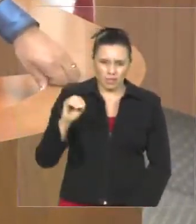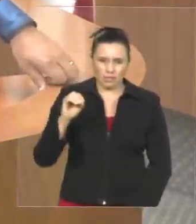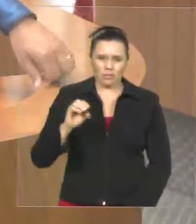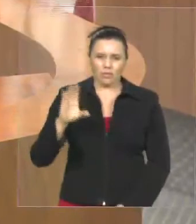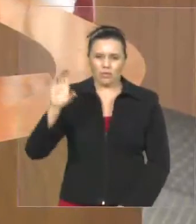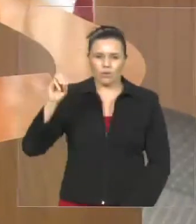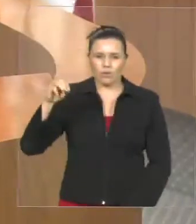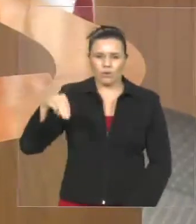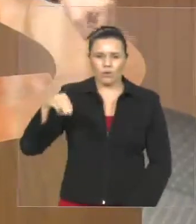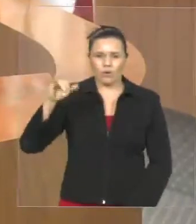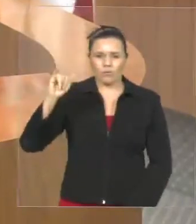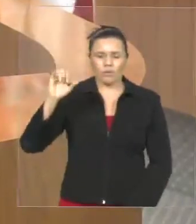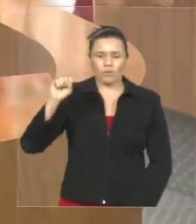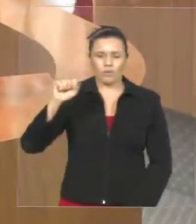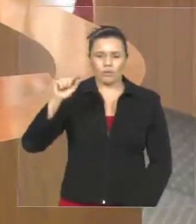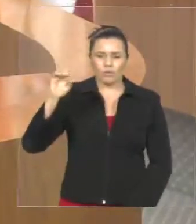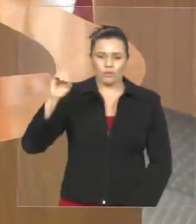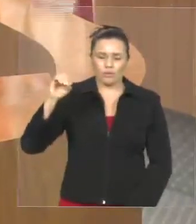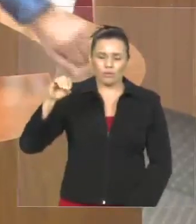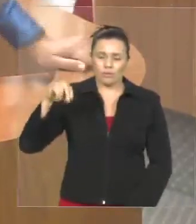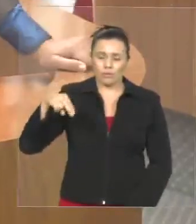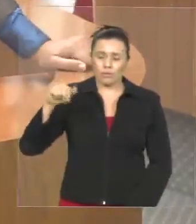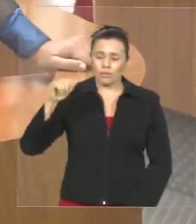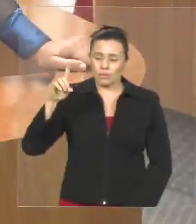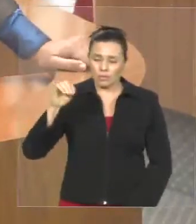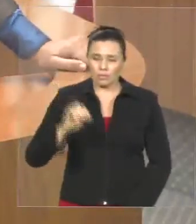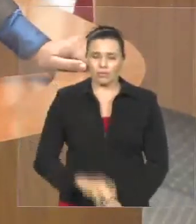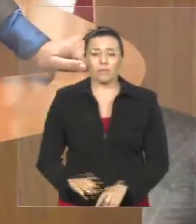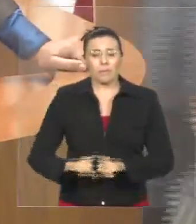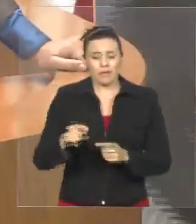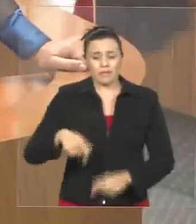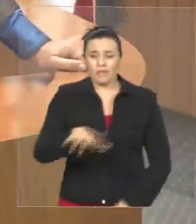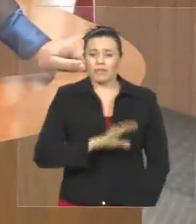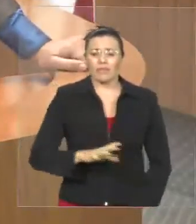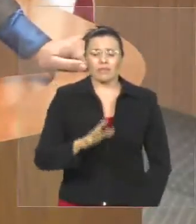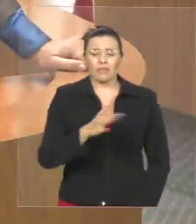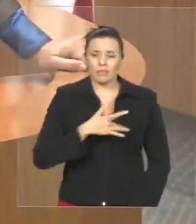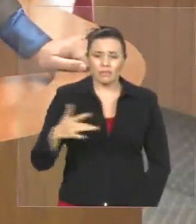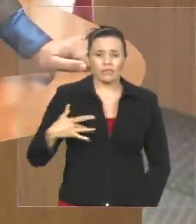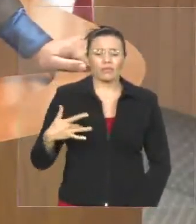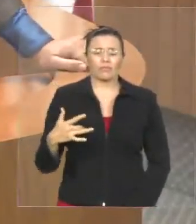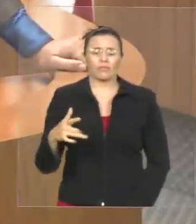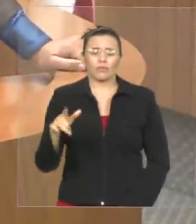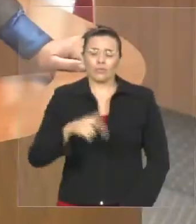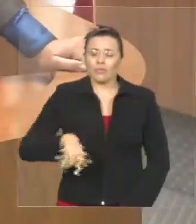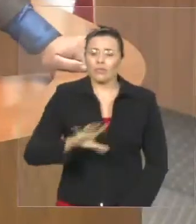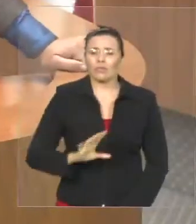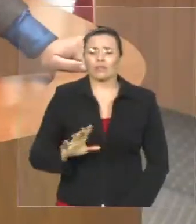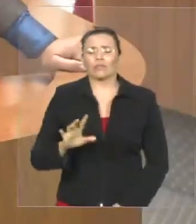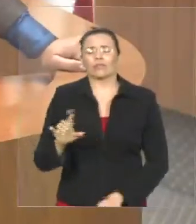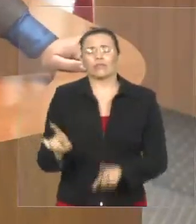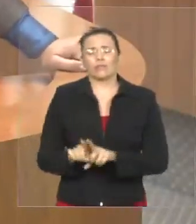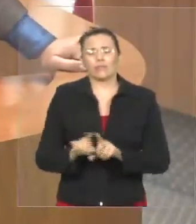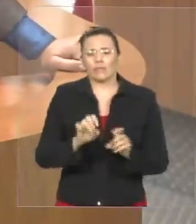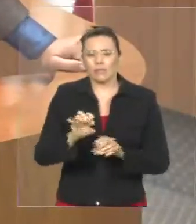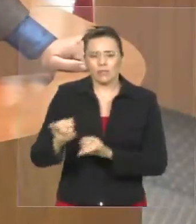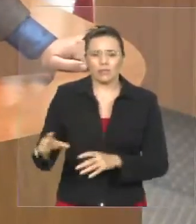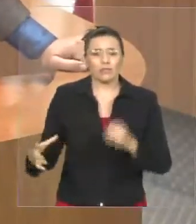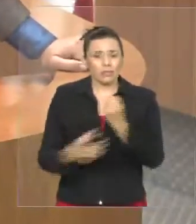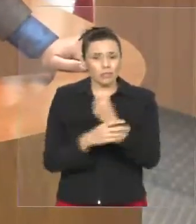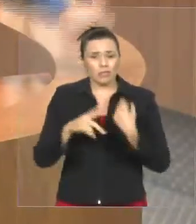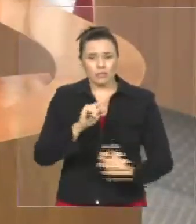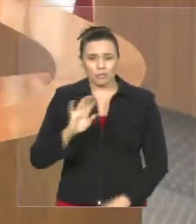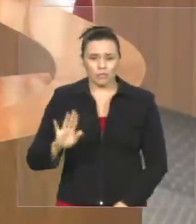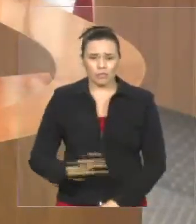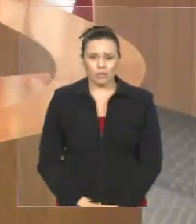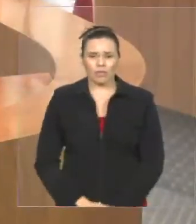serviços essenciais, a educação, a saúde e a segurança pública. A segurança pública, mais de 1.500